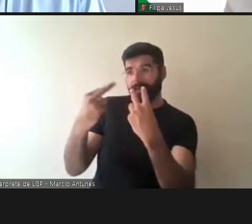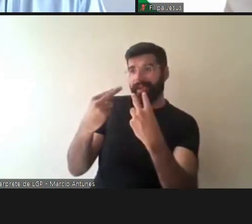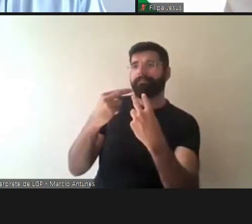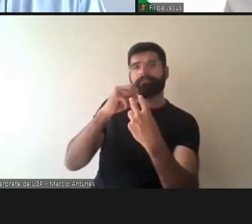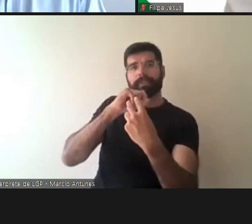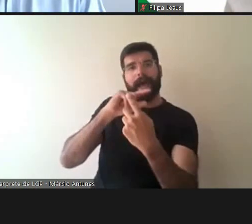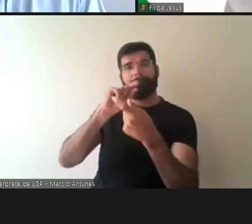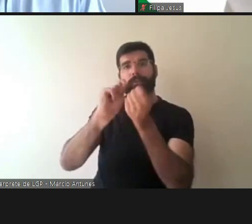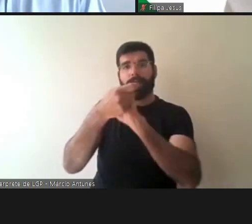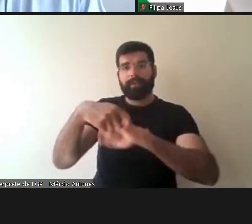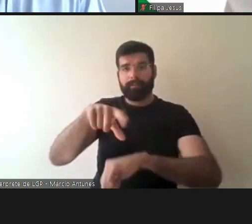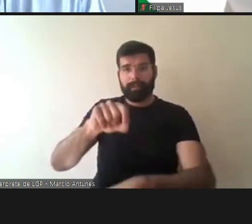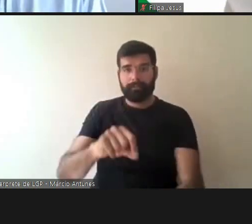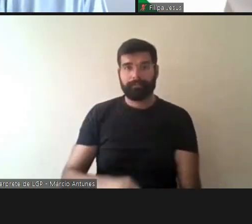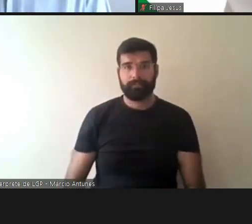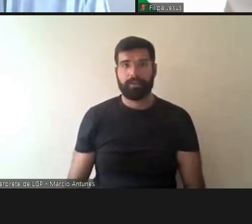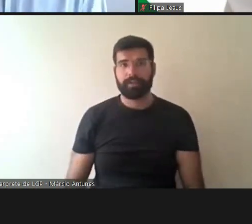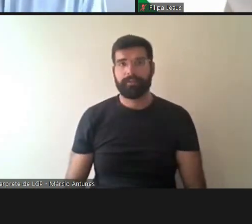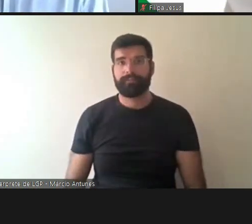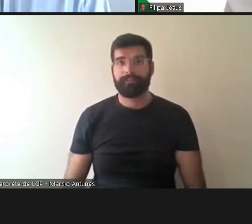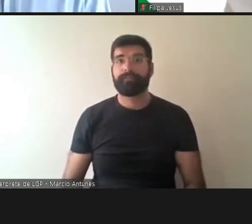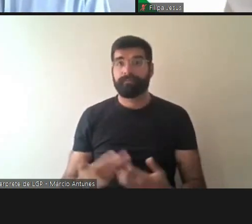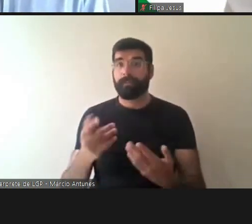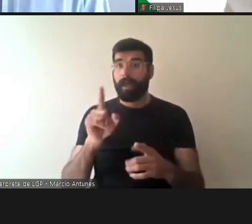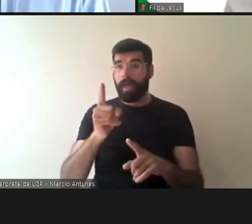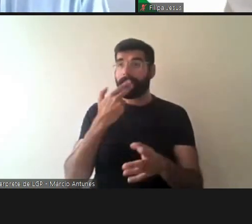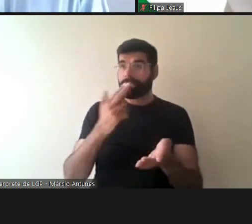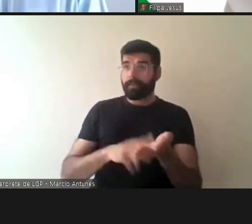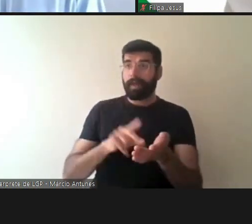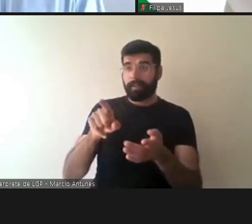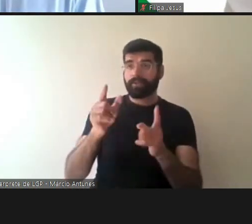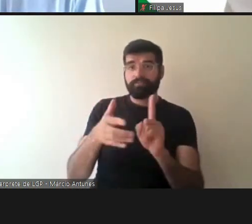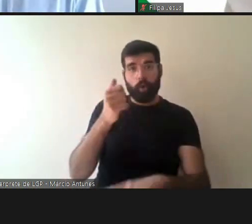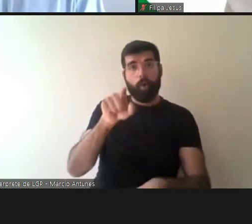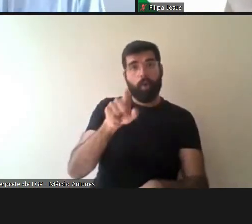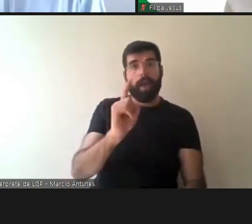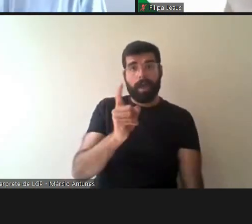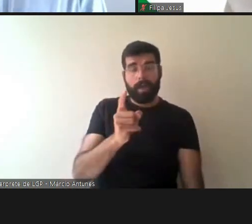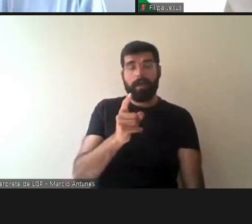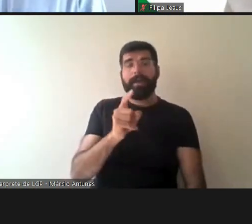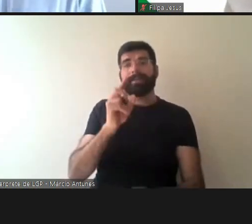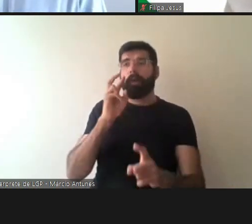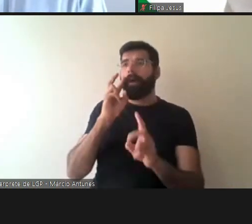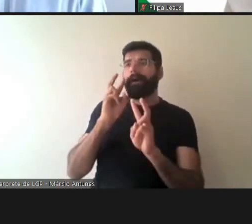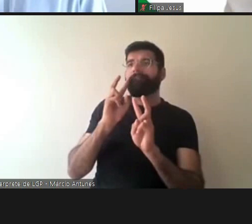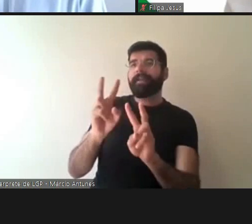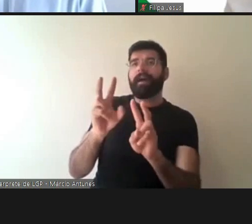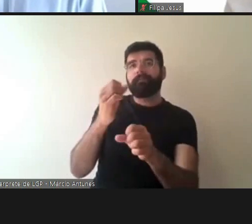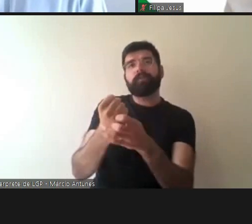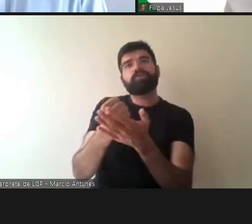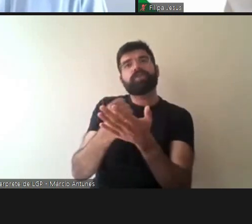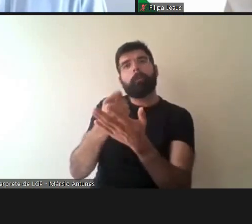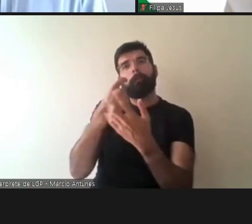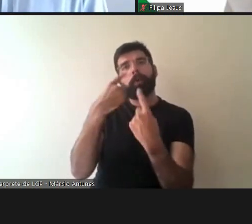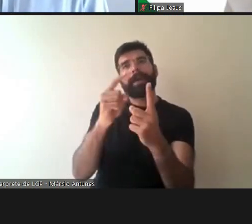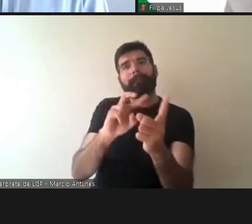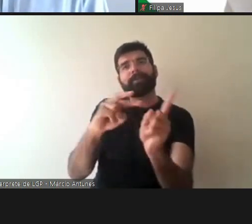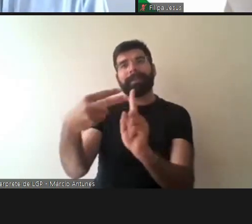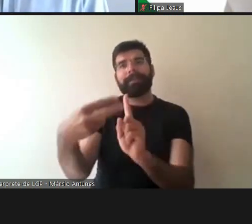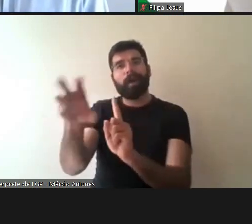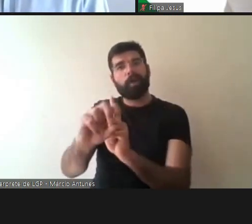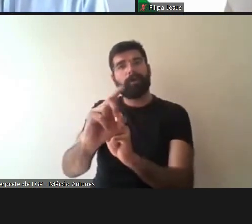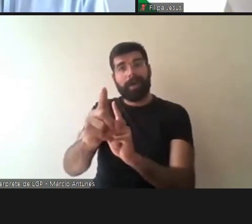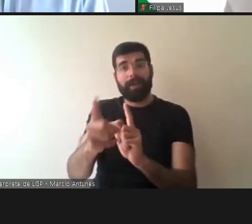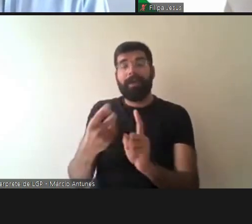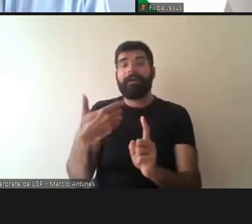dúvida, vamos tentar então contribuir para esse sucesso e para essa outra forma de olhar a função pública. Vamos então para uma